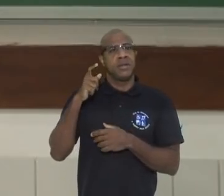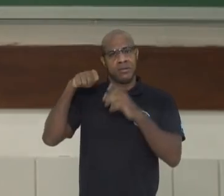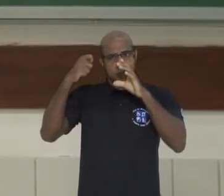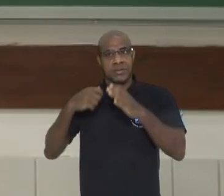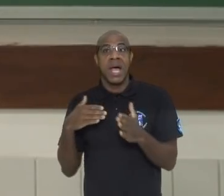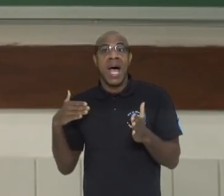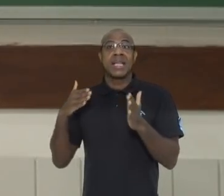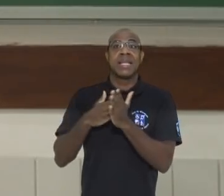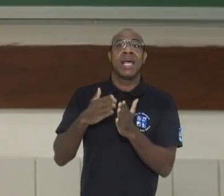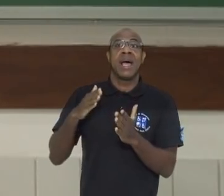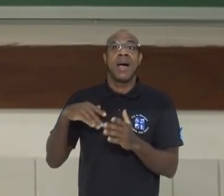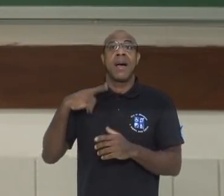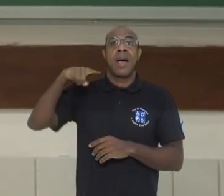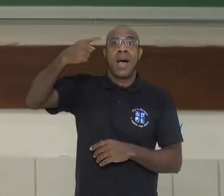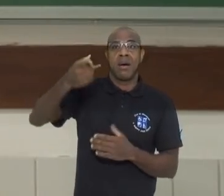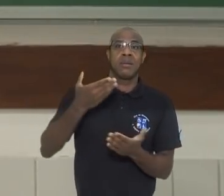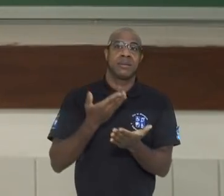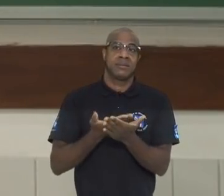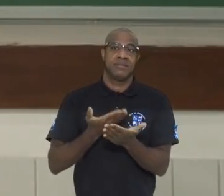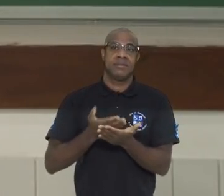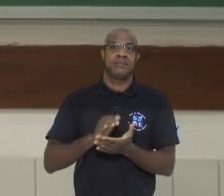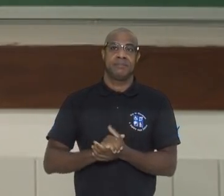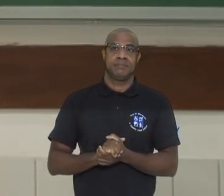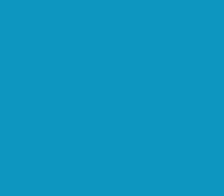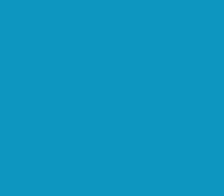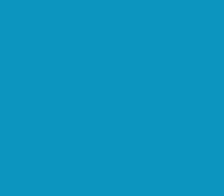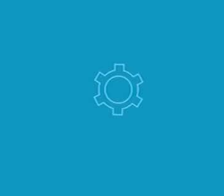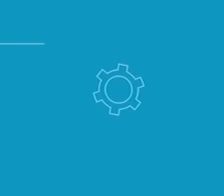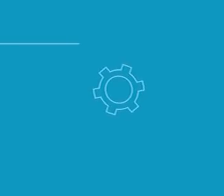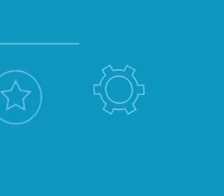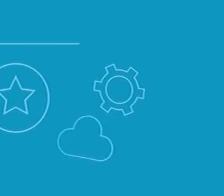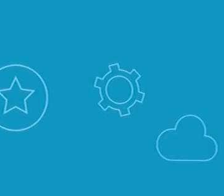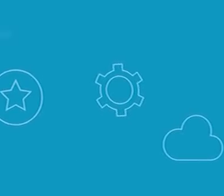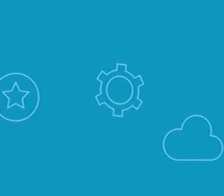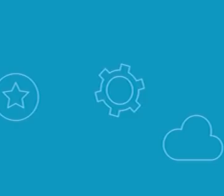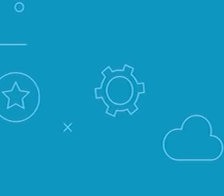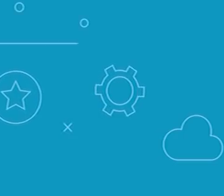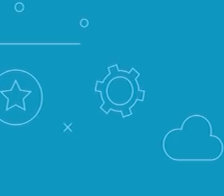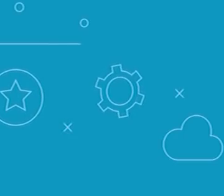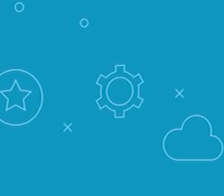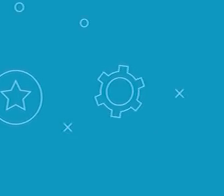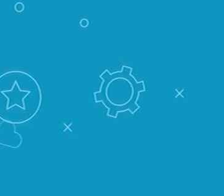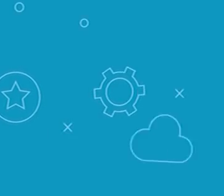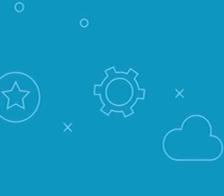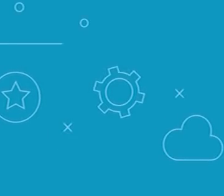até a próxima aula.